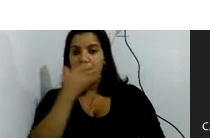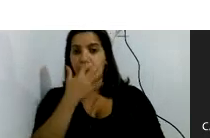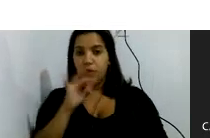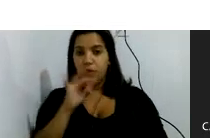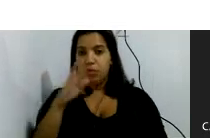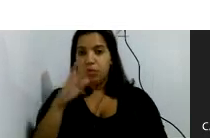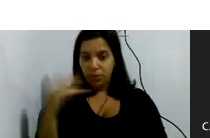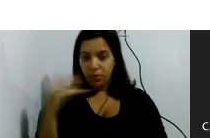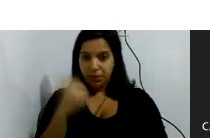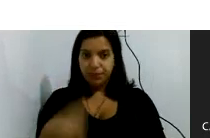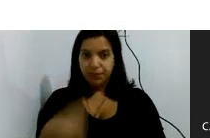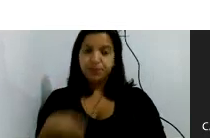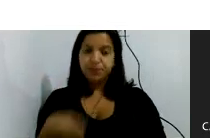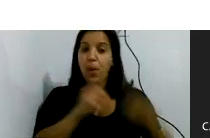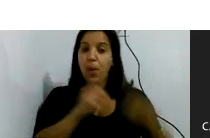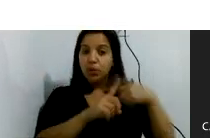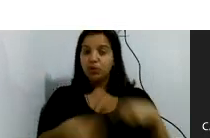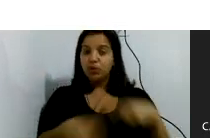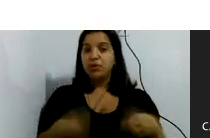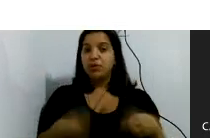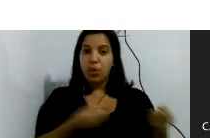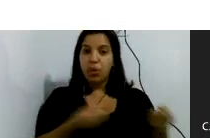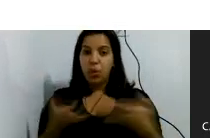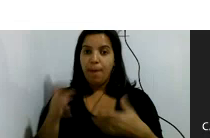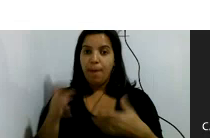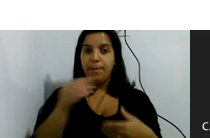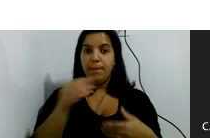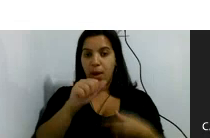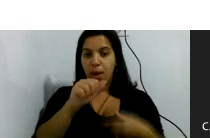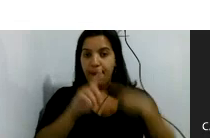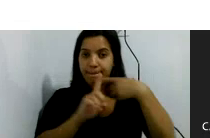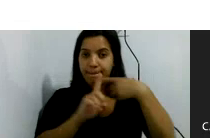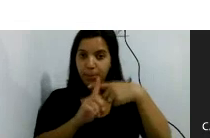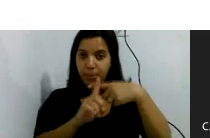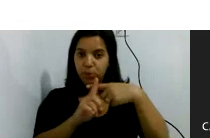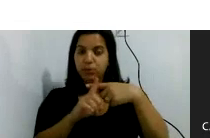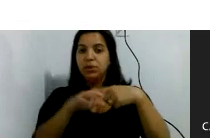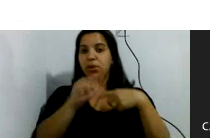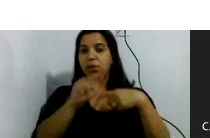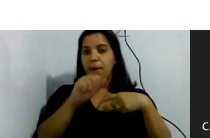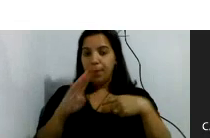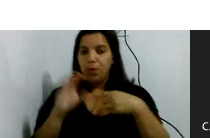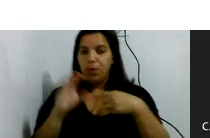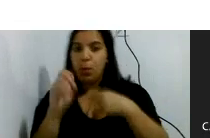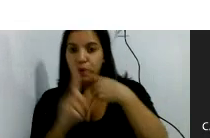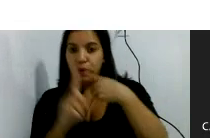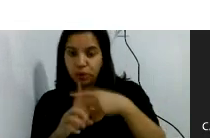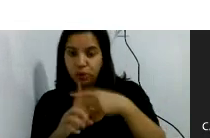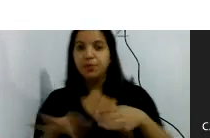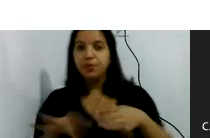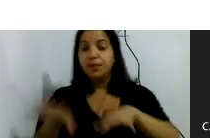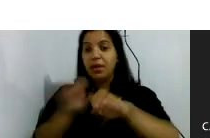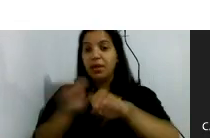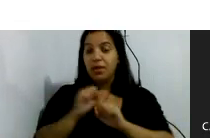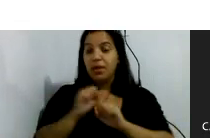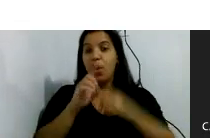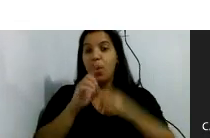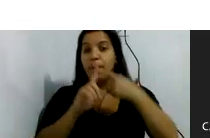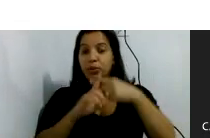negativos. Então, o O positivo, ele pode doar para o A, para o B, para o AB e para o O positivos, mas ele só